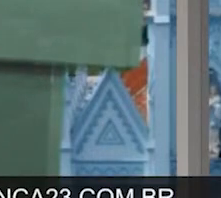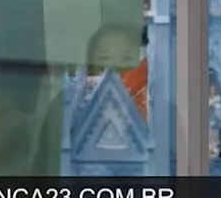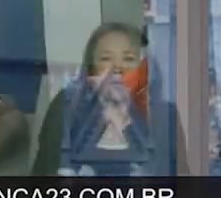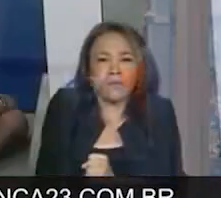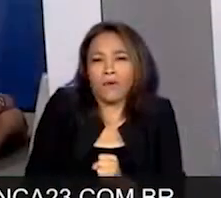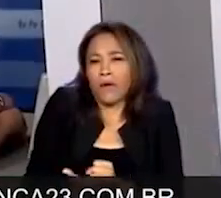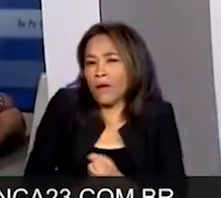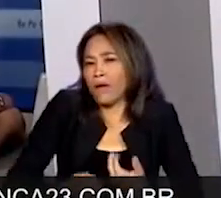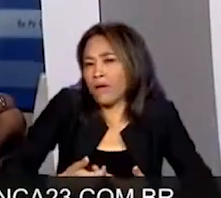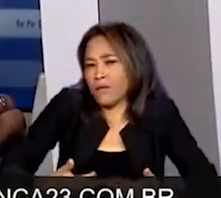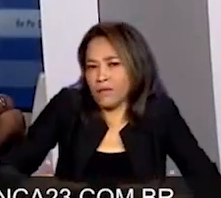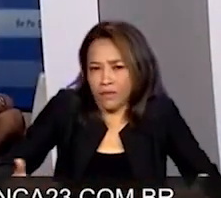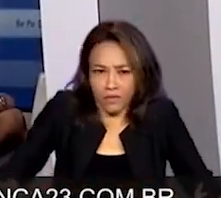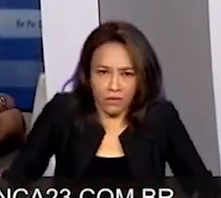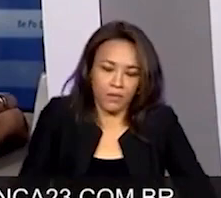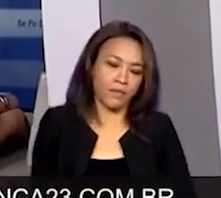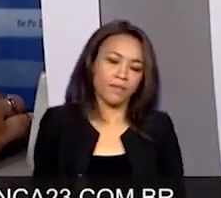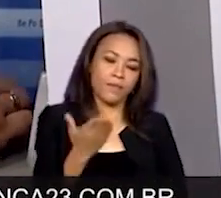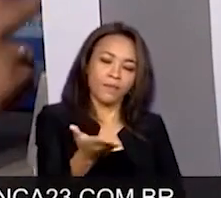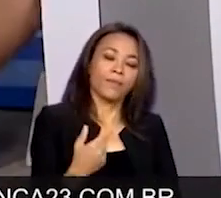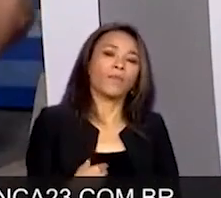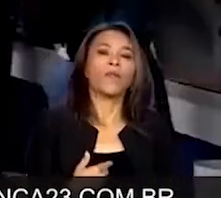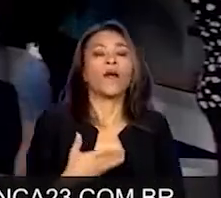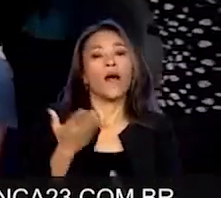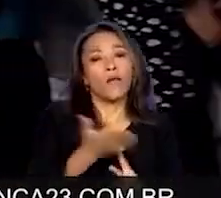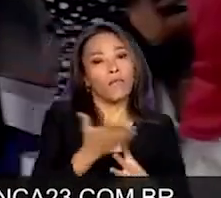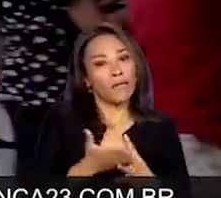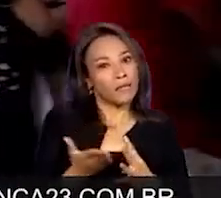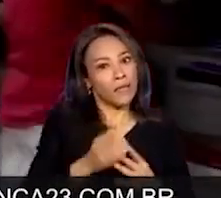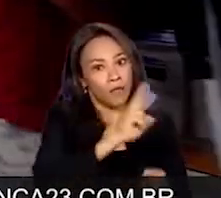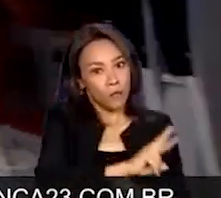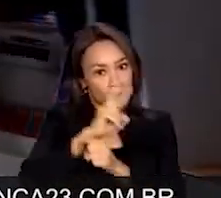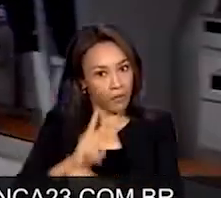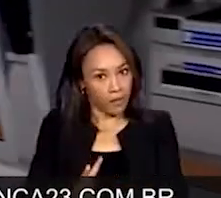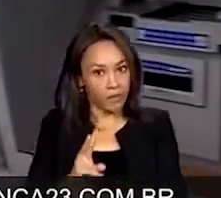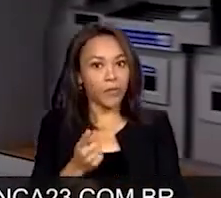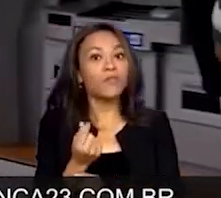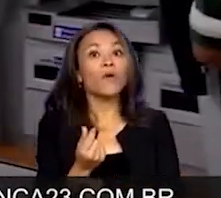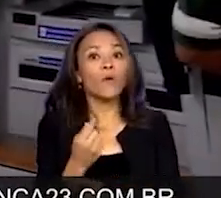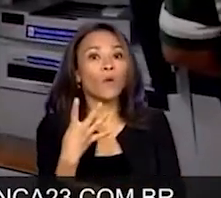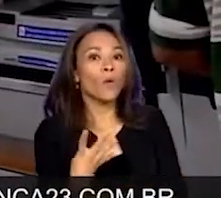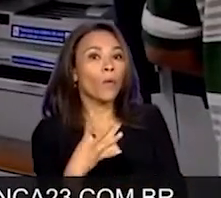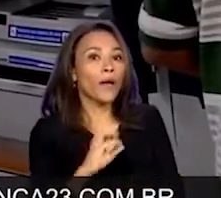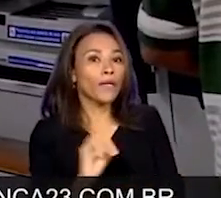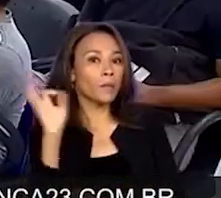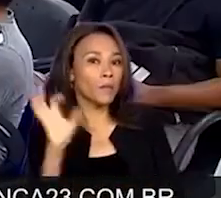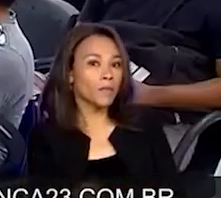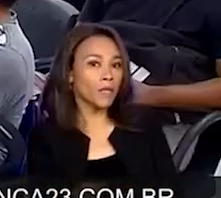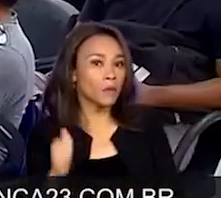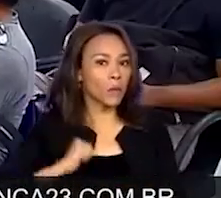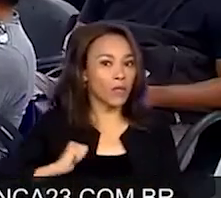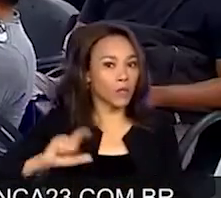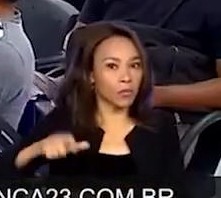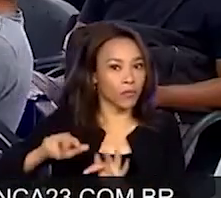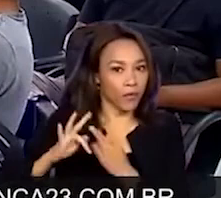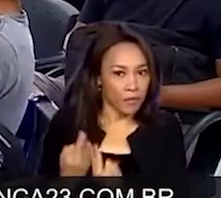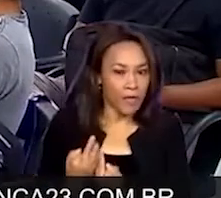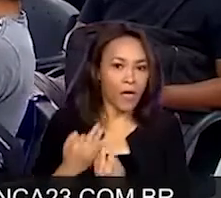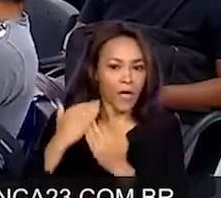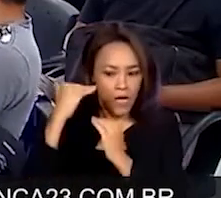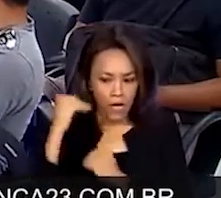sociais. Vamos entender. A parcela do empréstimo, que era de até 40% do valor do benefício, reduz para